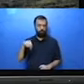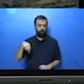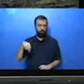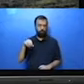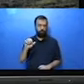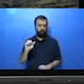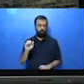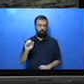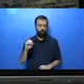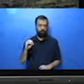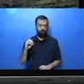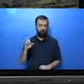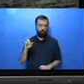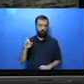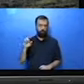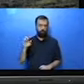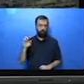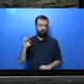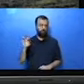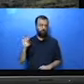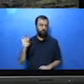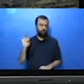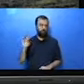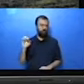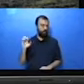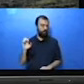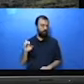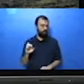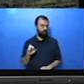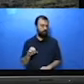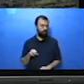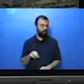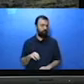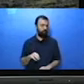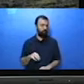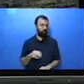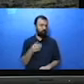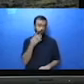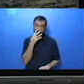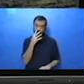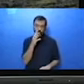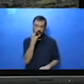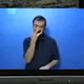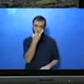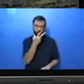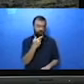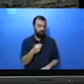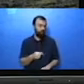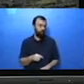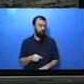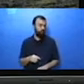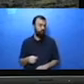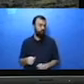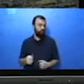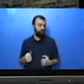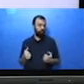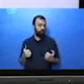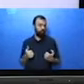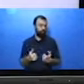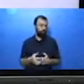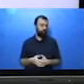bacia sedimentar Maranhão e Piauí. Olha que maravilha de imagem do nosso